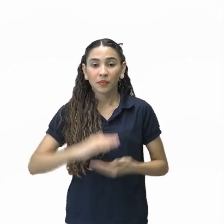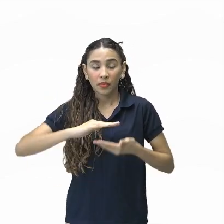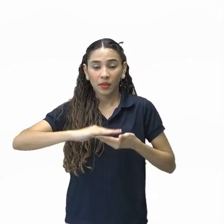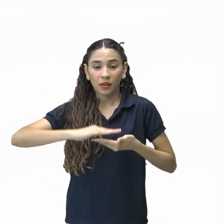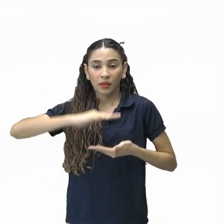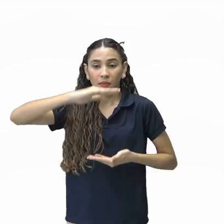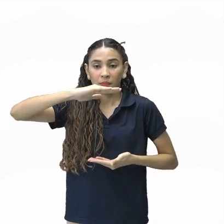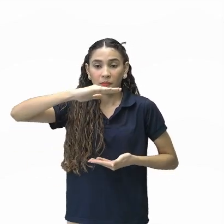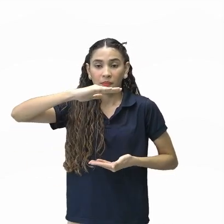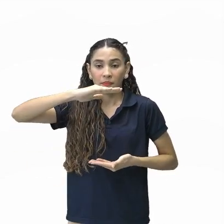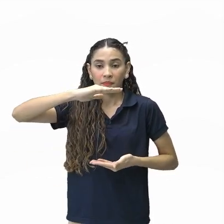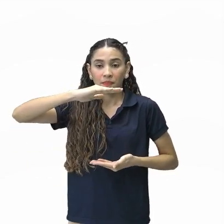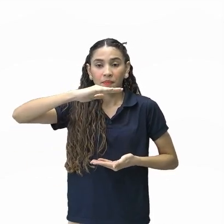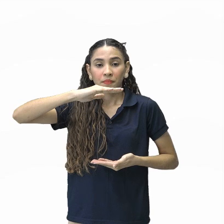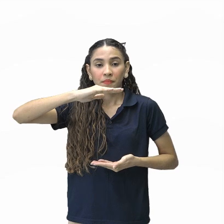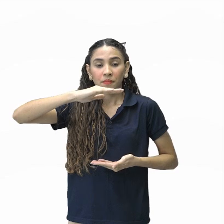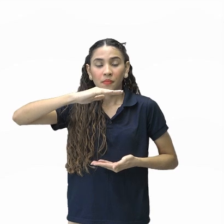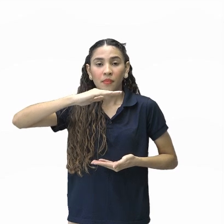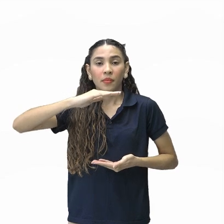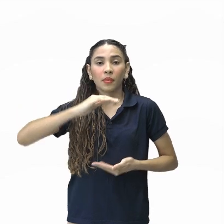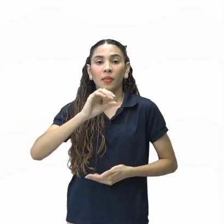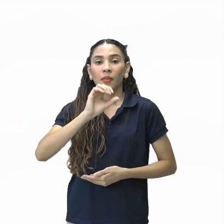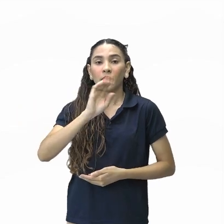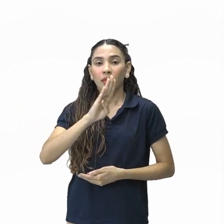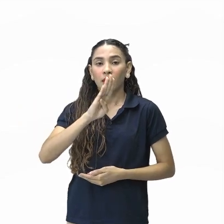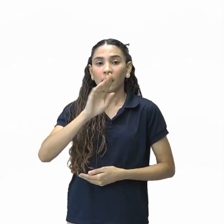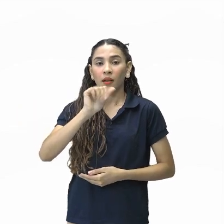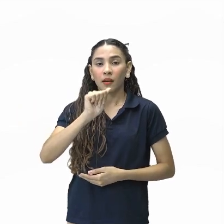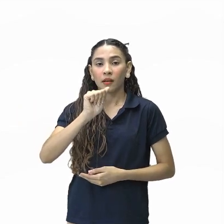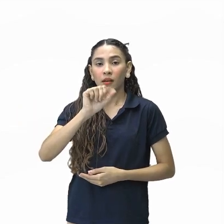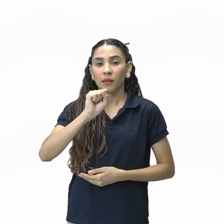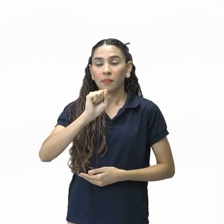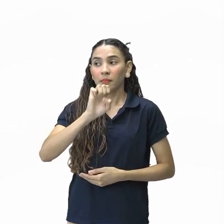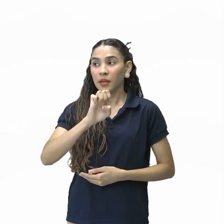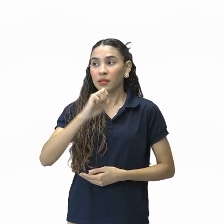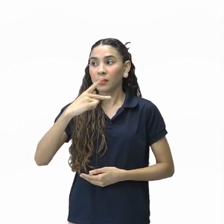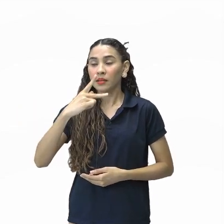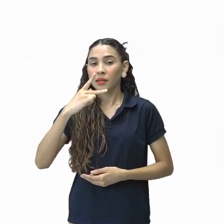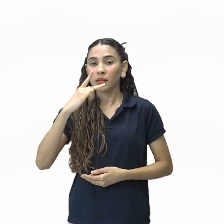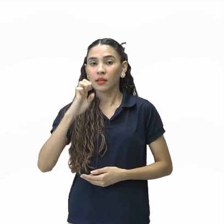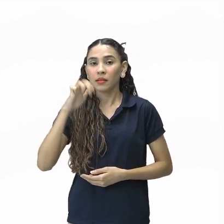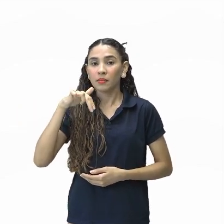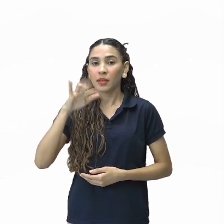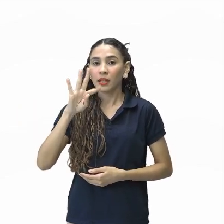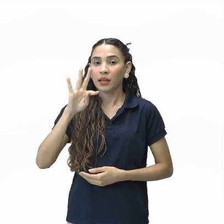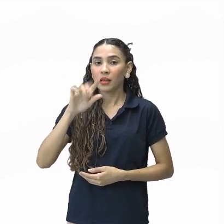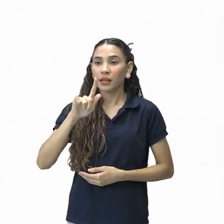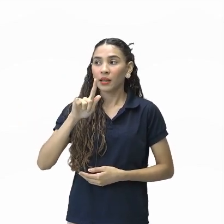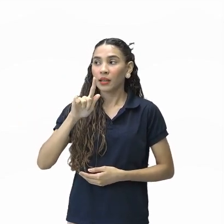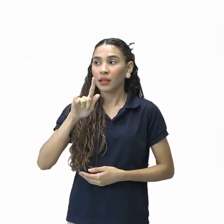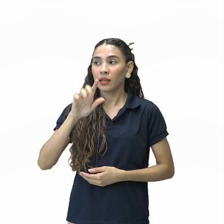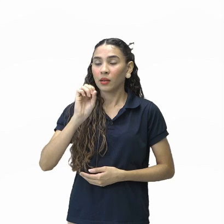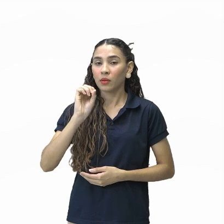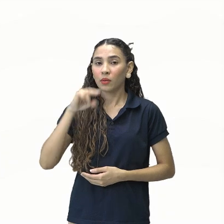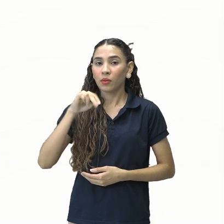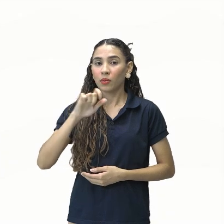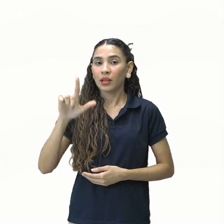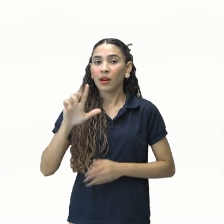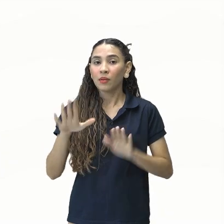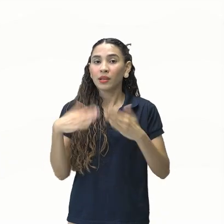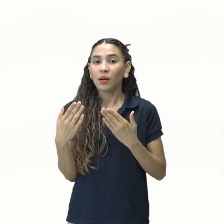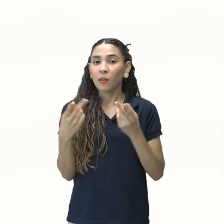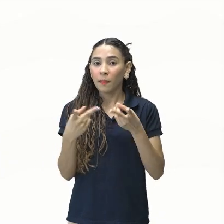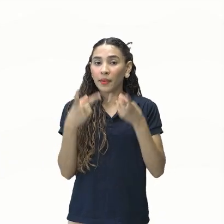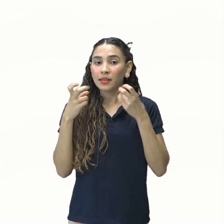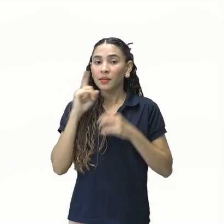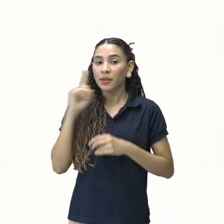prisma, né, de base pentagonal. Então, observe que as suas bases, olha,